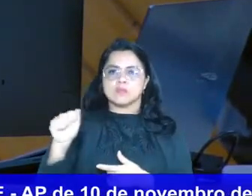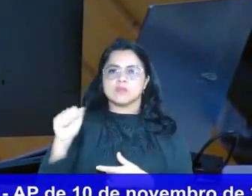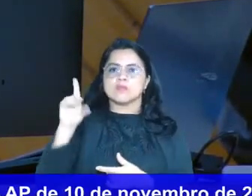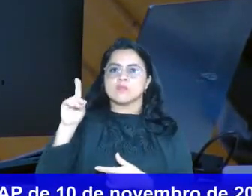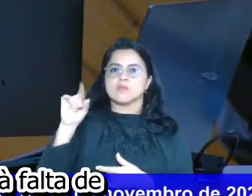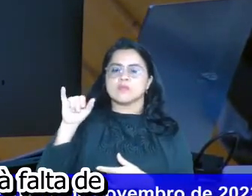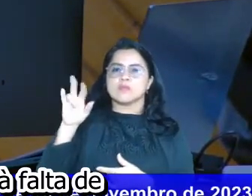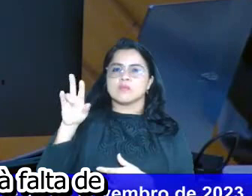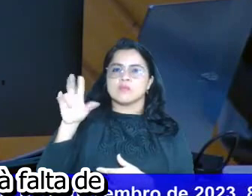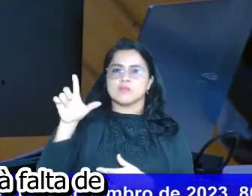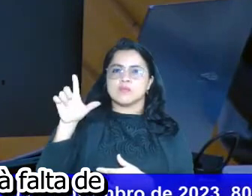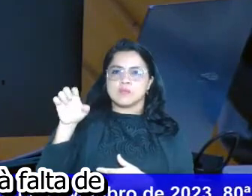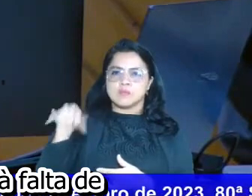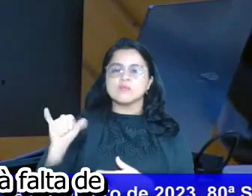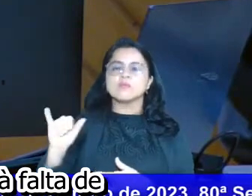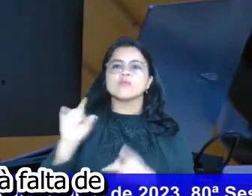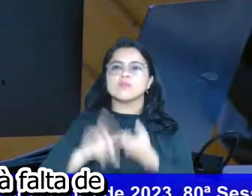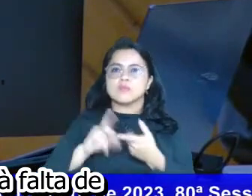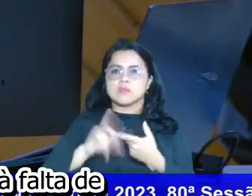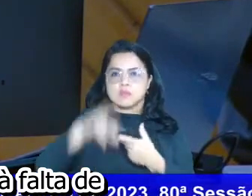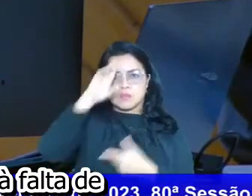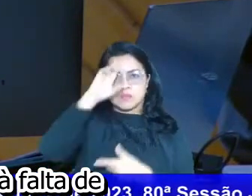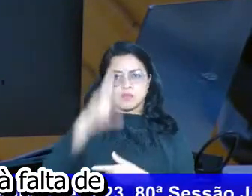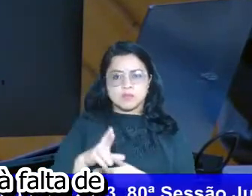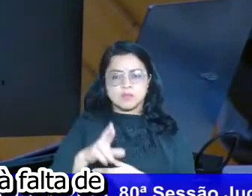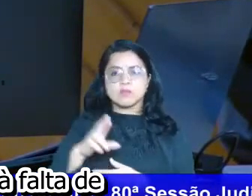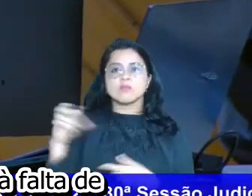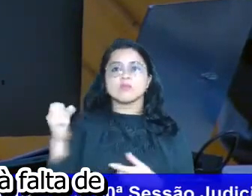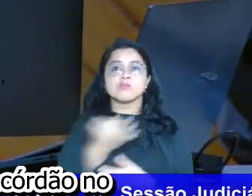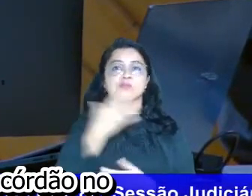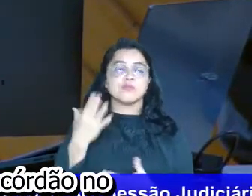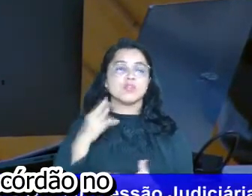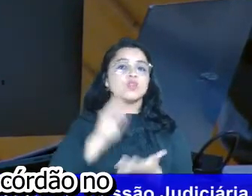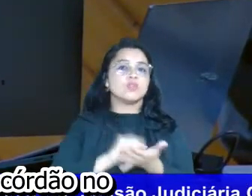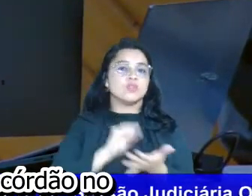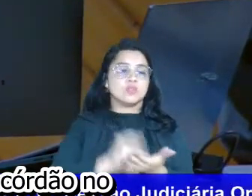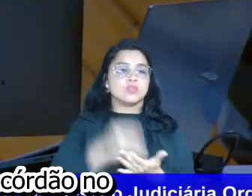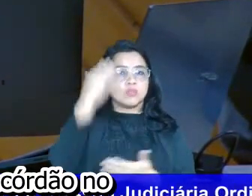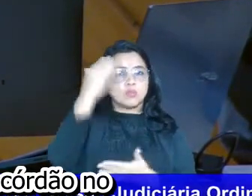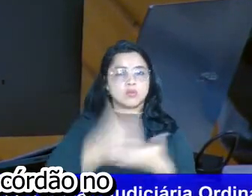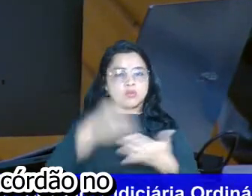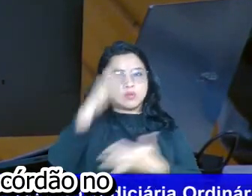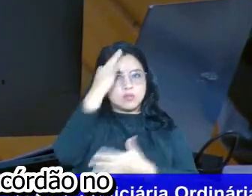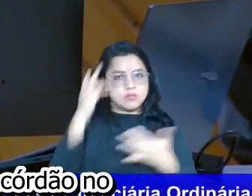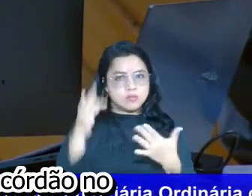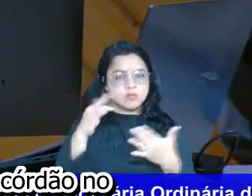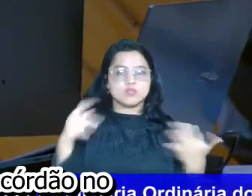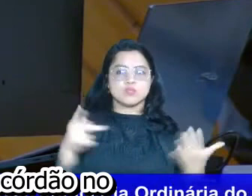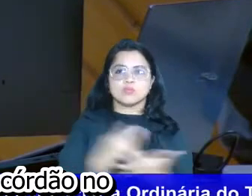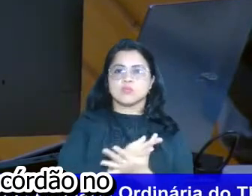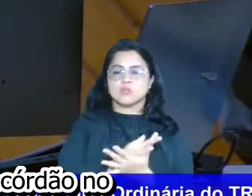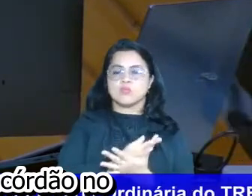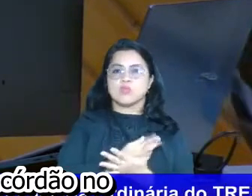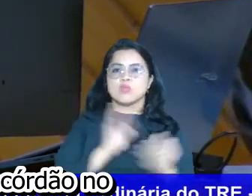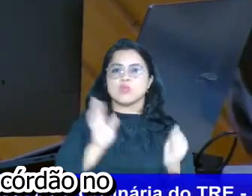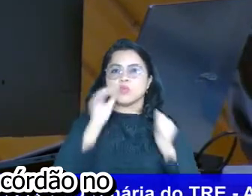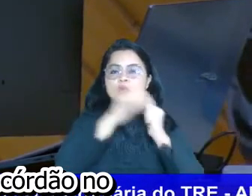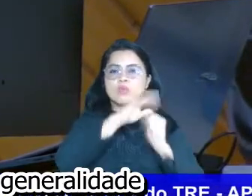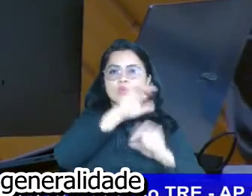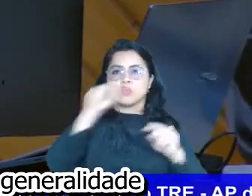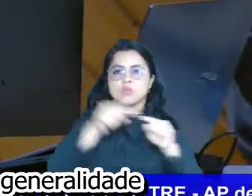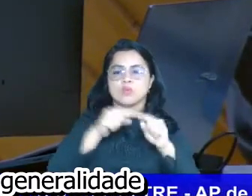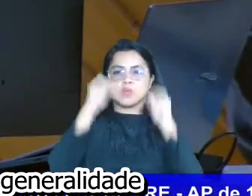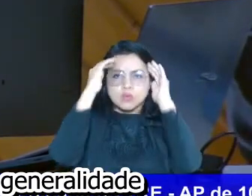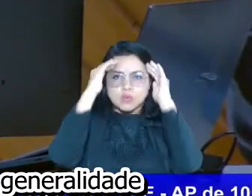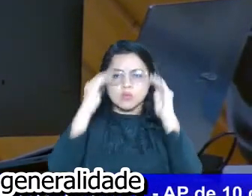Silva. Aqui também as razões dos embargos são quanto à falta de aplicação da teoria dos precedentes e omissão no acordo no